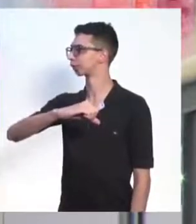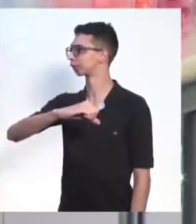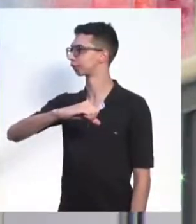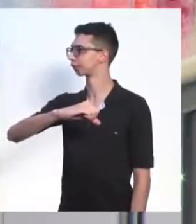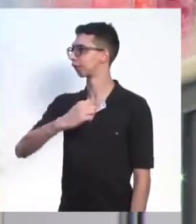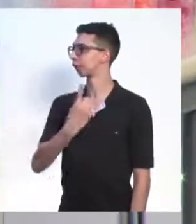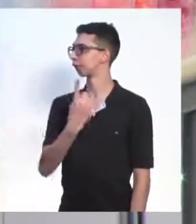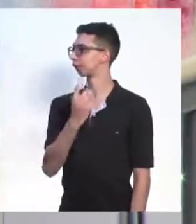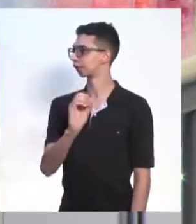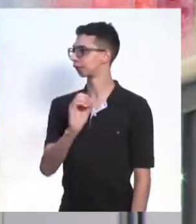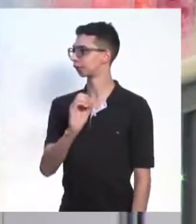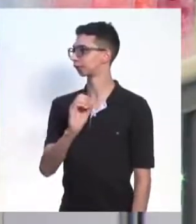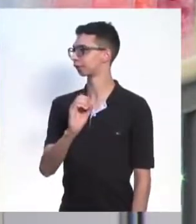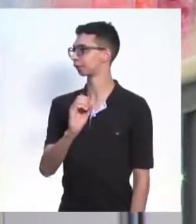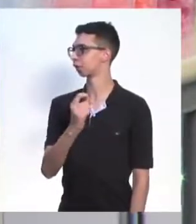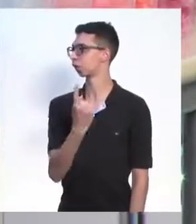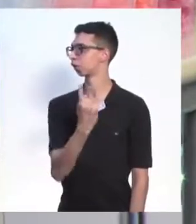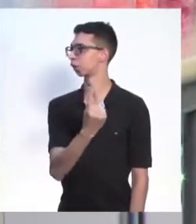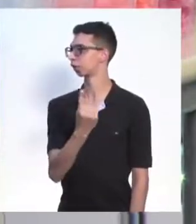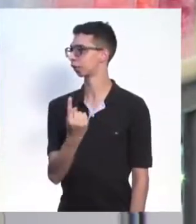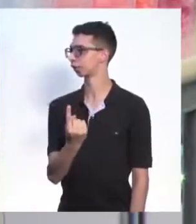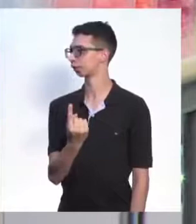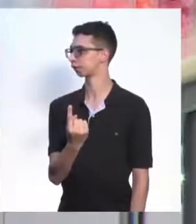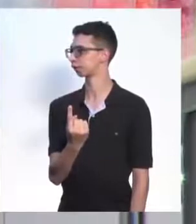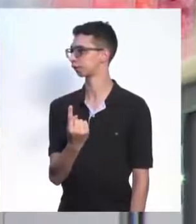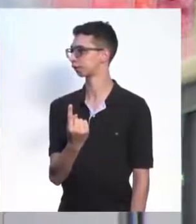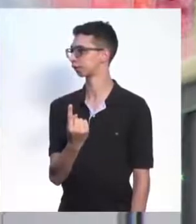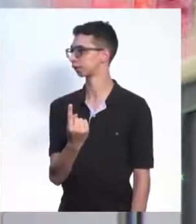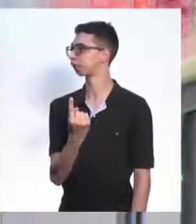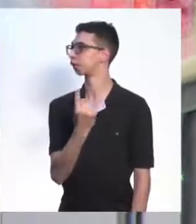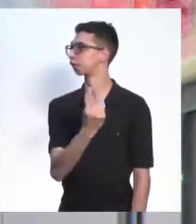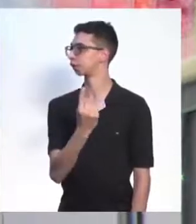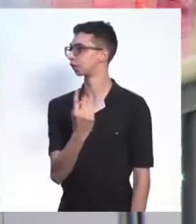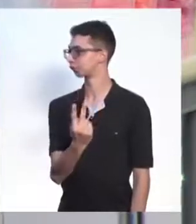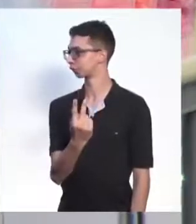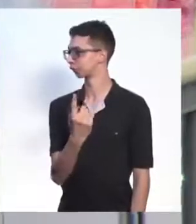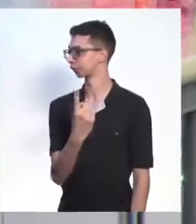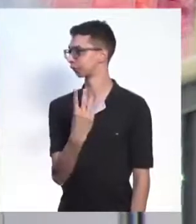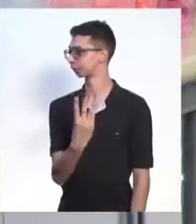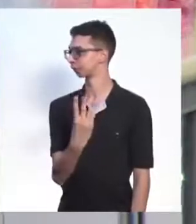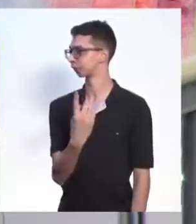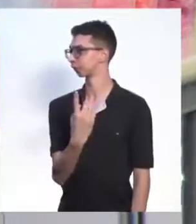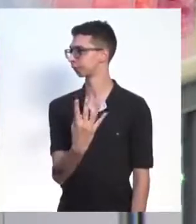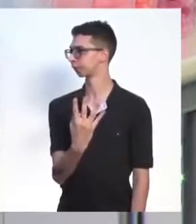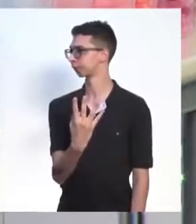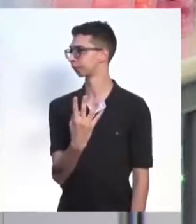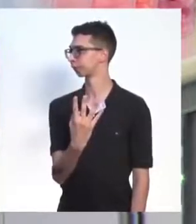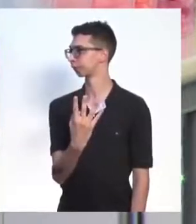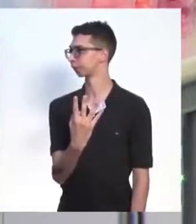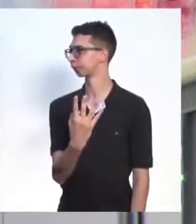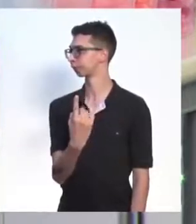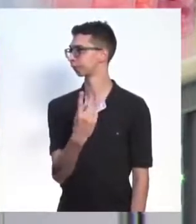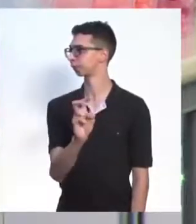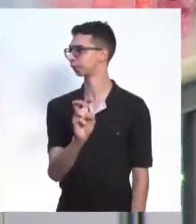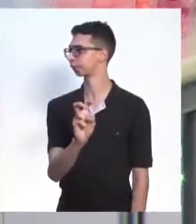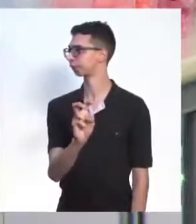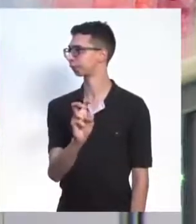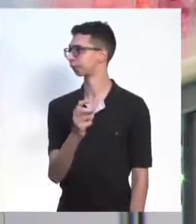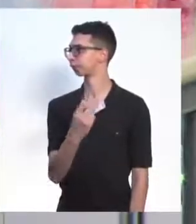9, 10, 11, 12, 13, 14,